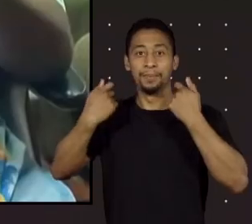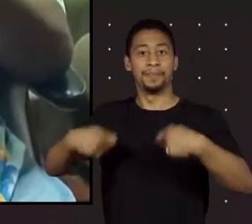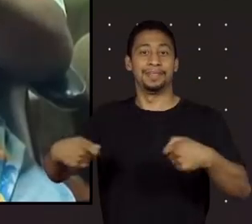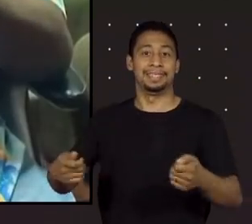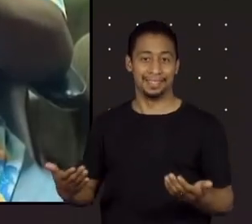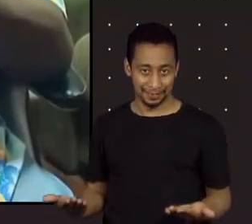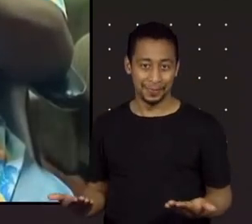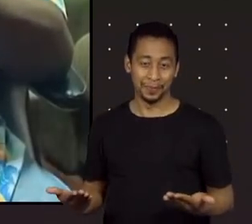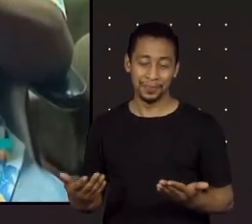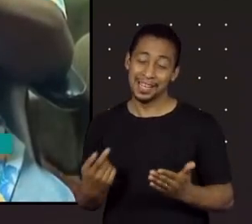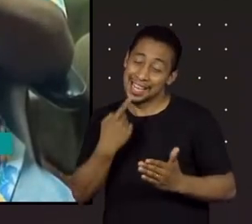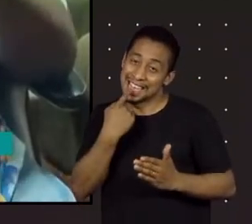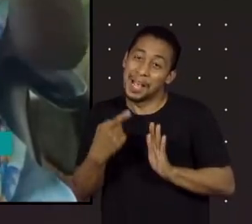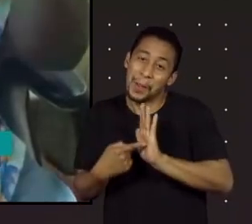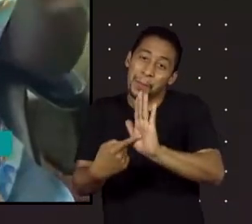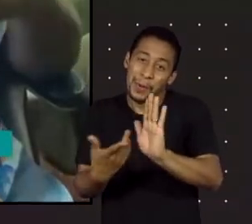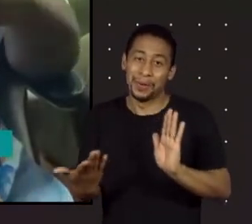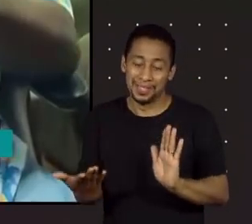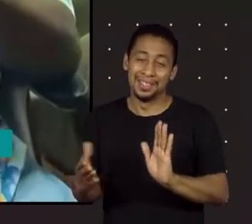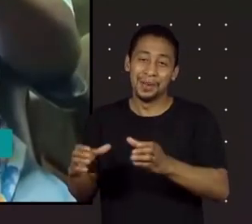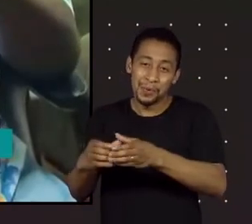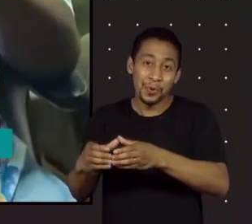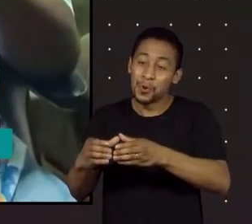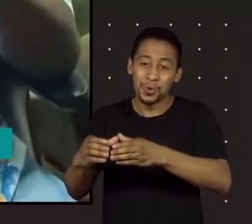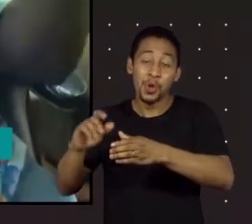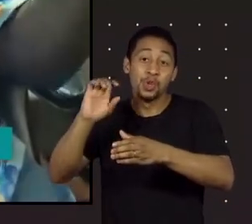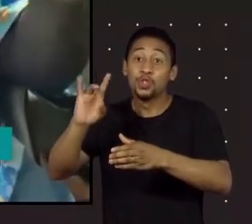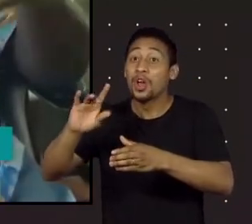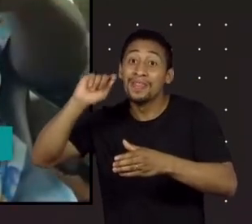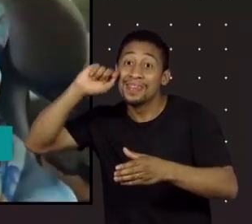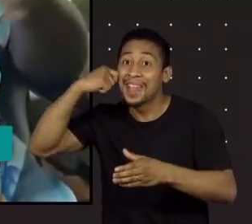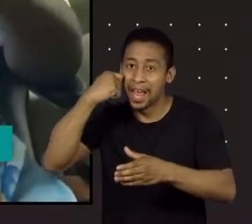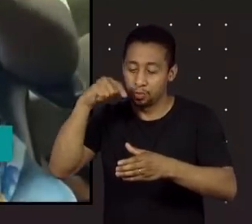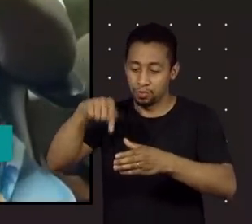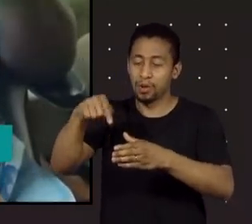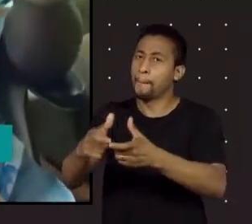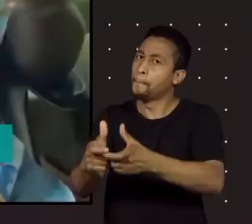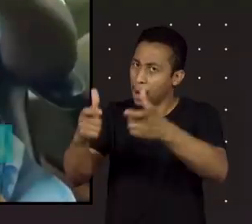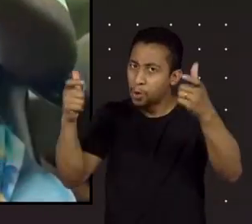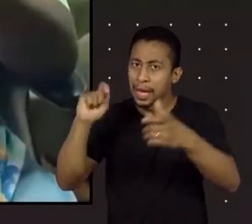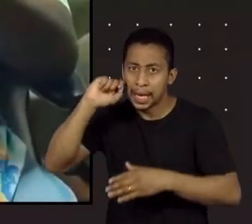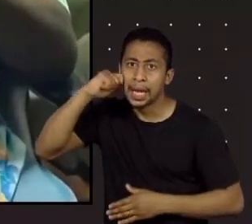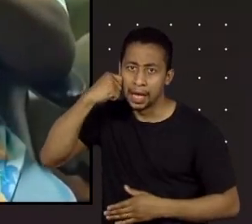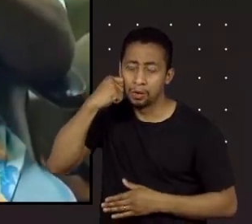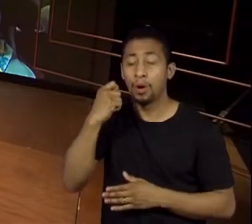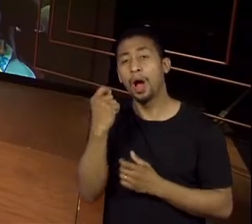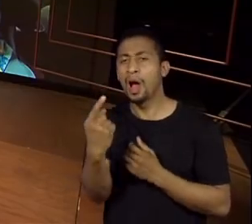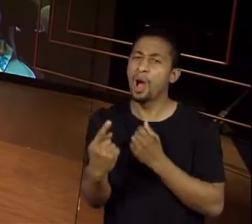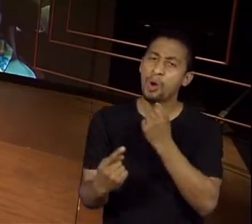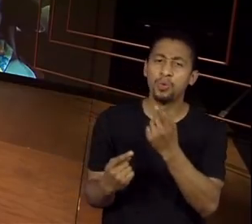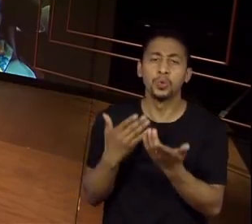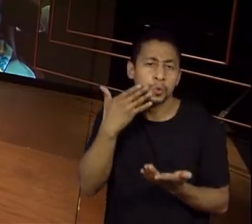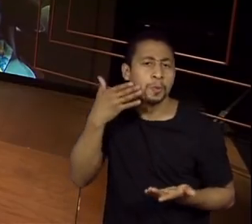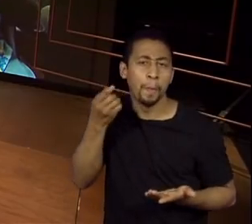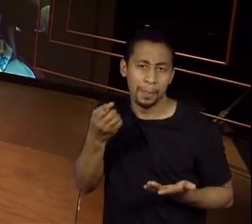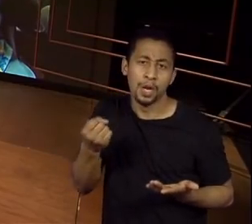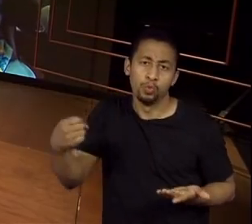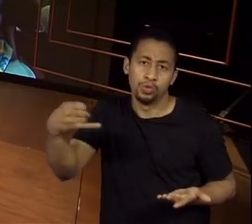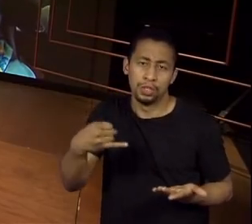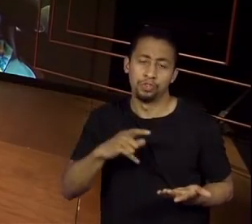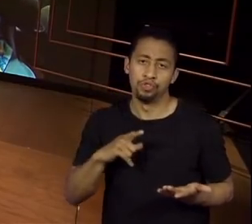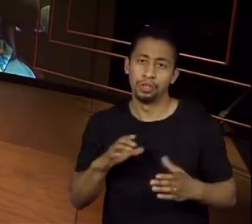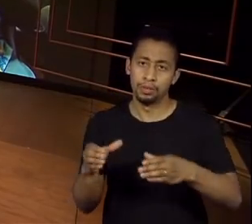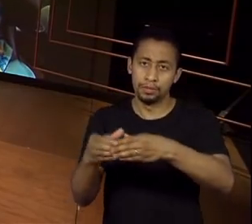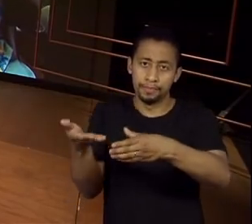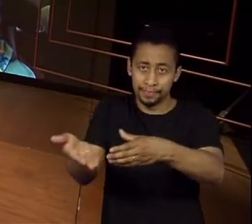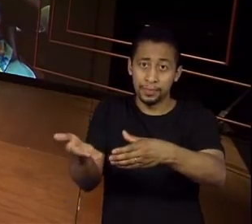E era um grupo maravilhoso, só de negros, né? Mais de negros. O branco também era mais de negros. E nós viajamos, rodamos o